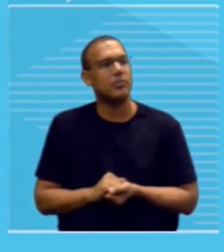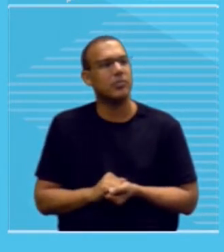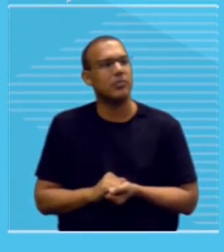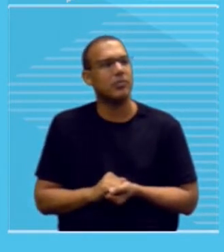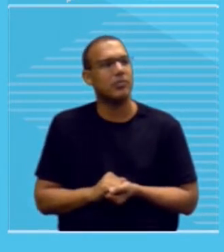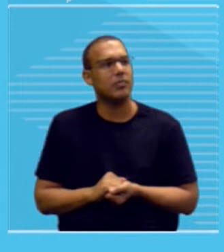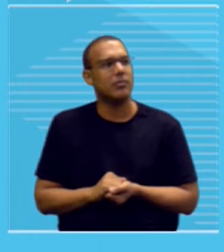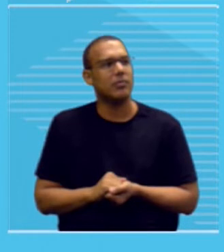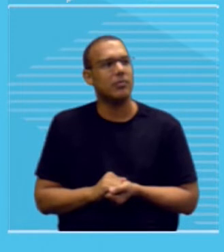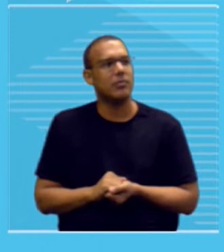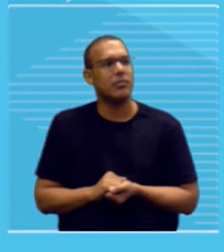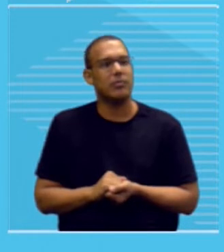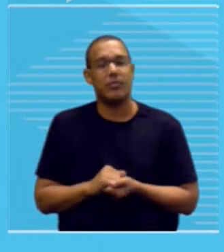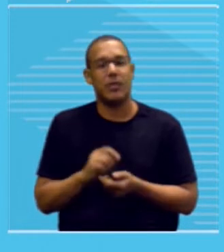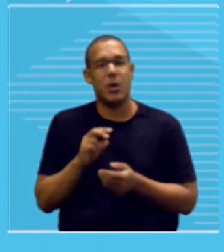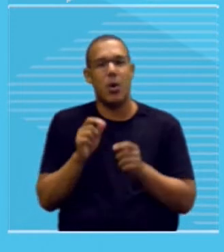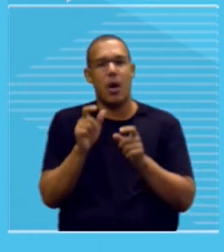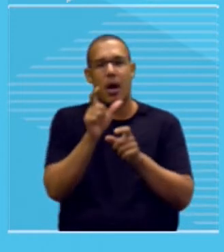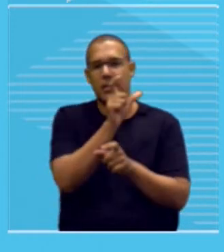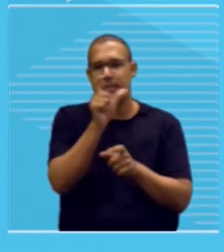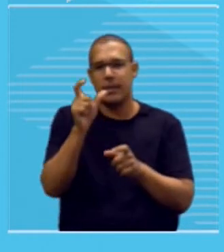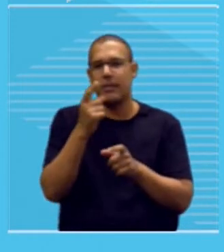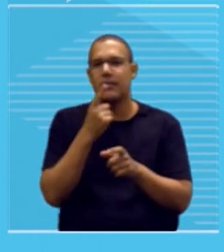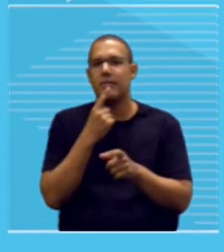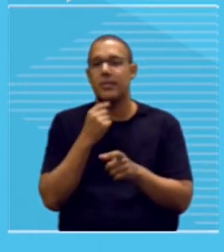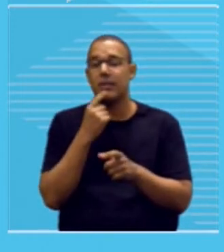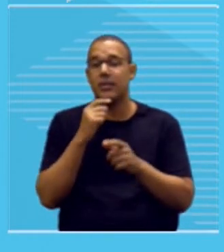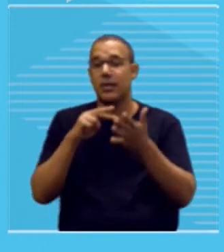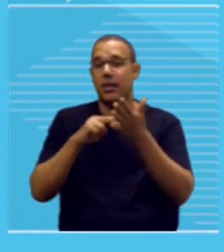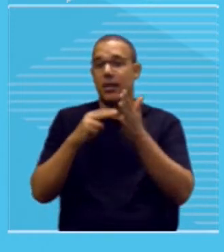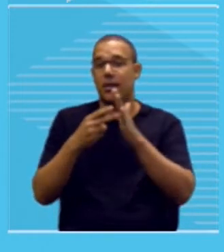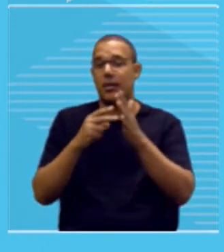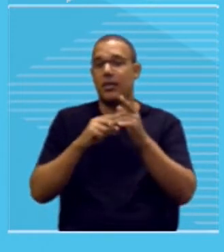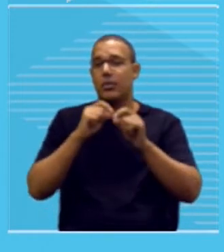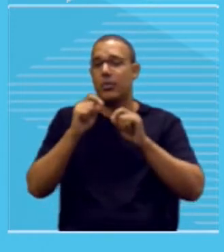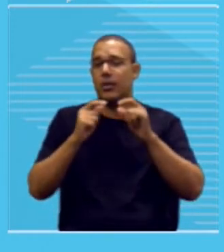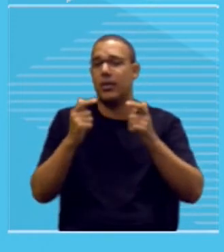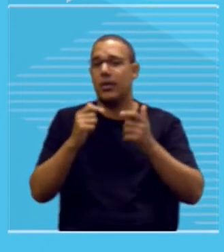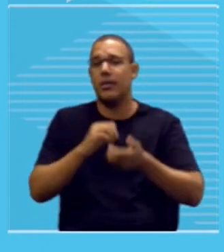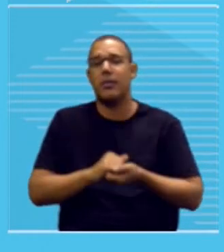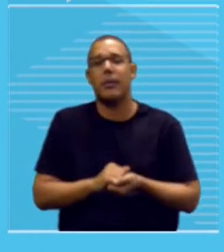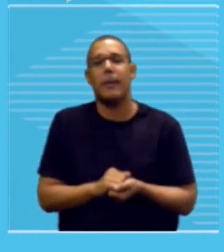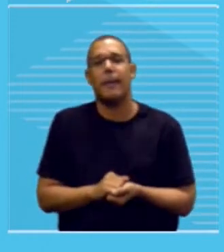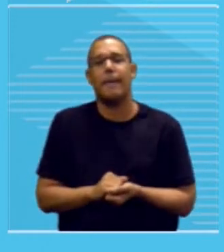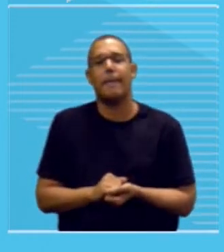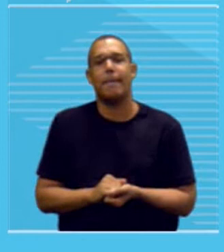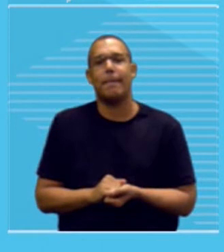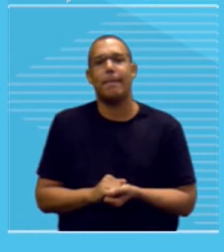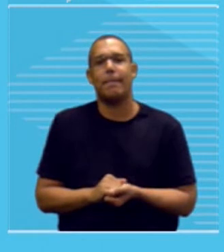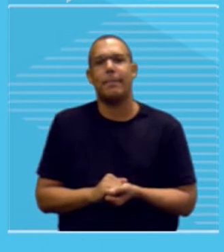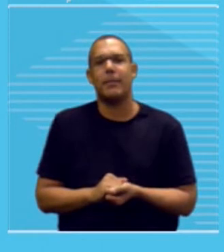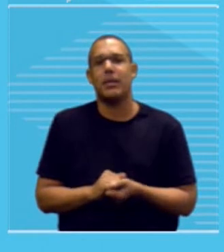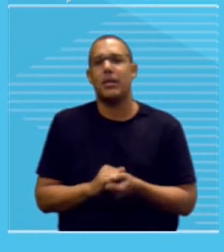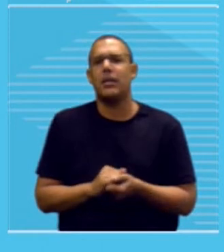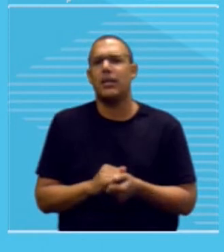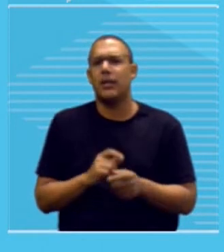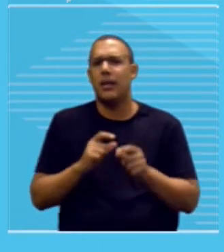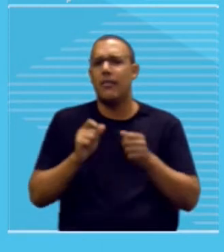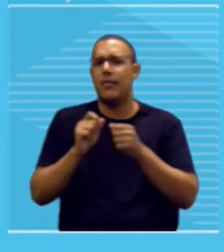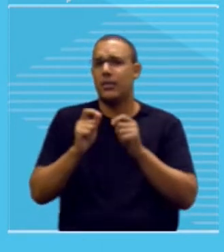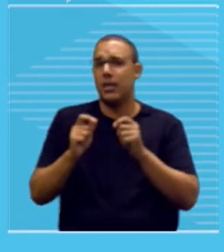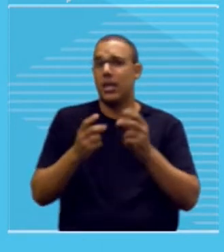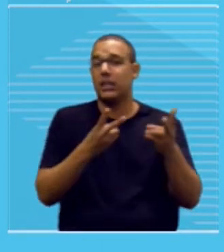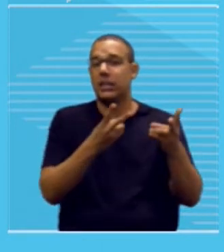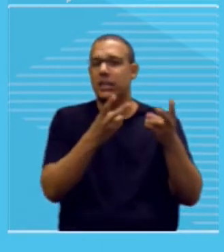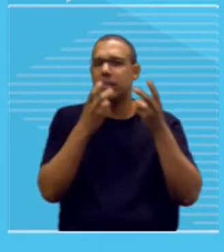quero botar aqui vermelho ó bem grandão Professor essa palavra em vermelho certamente tá chamando a minha atenção Não tem